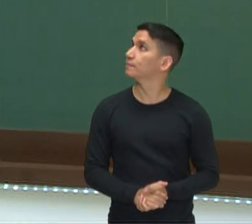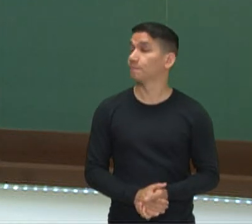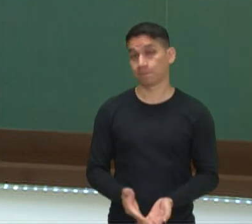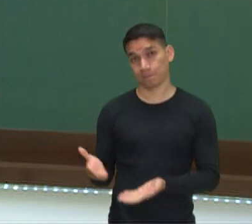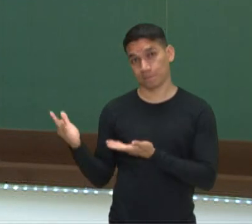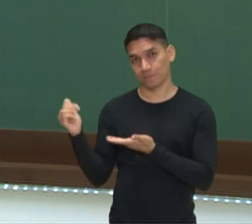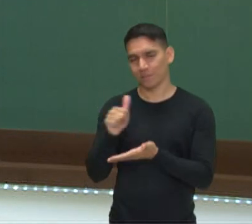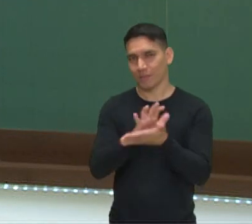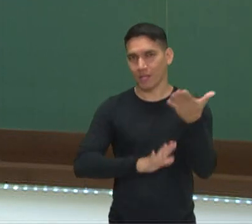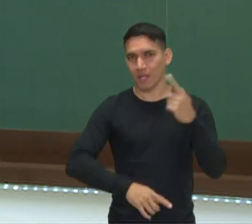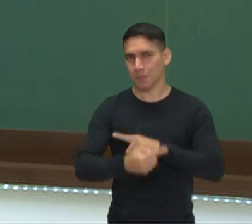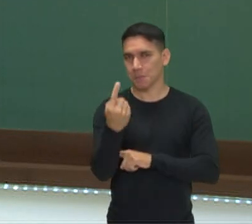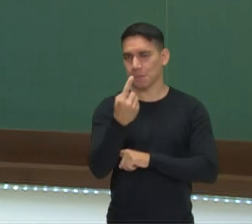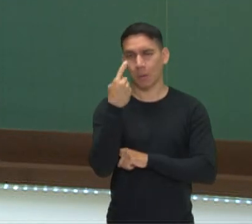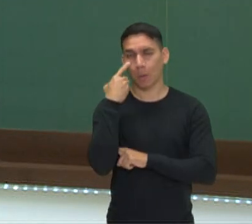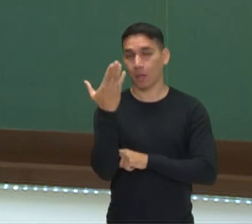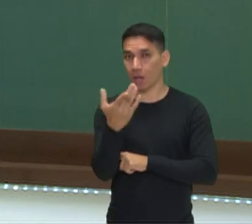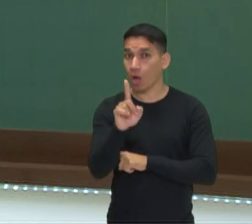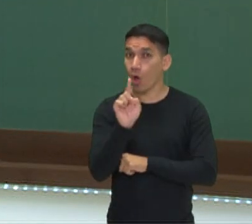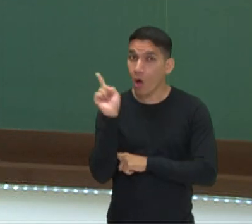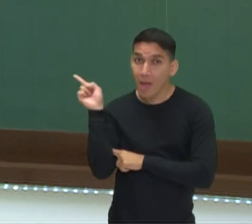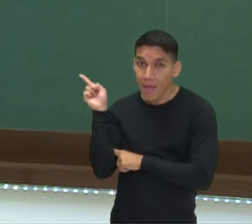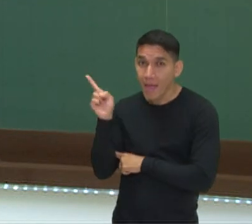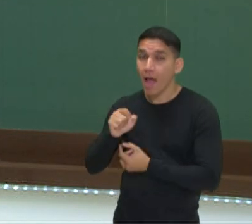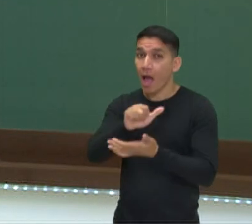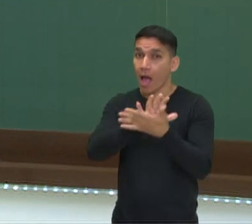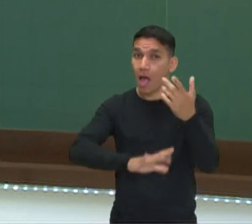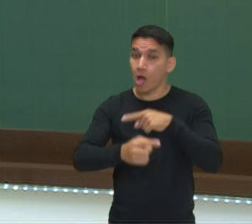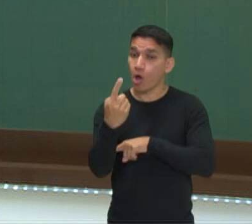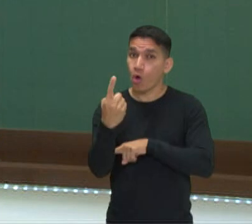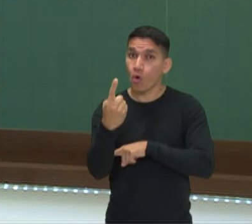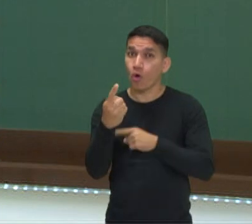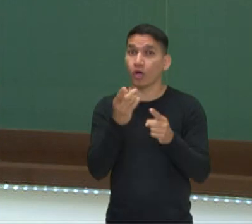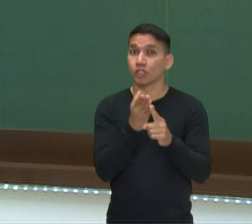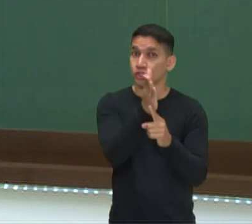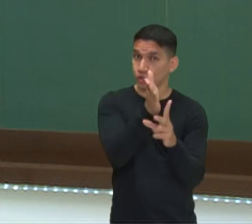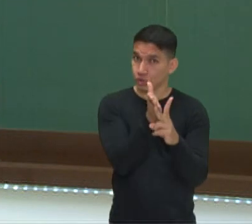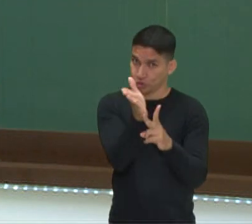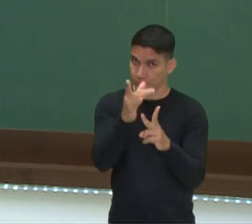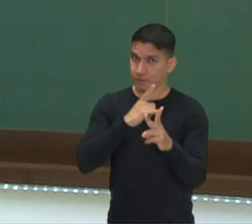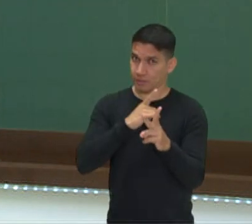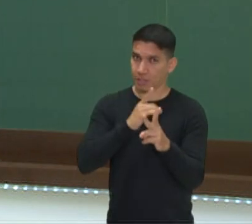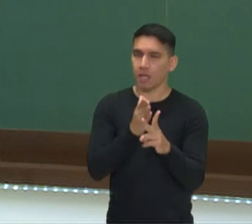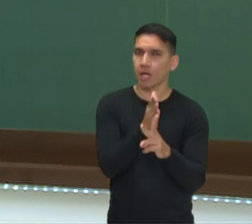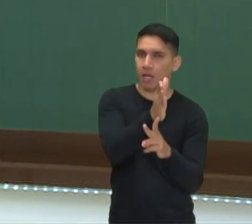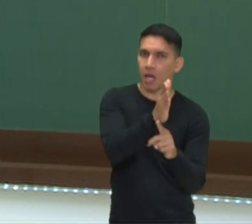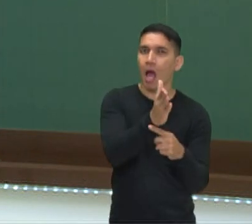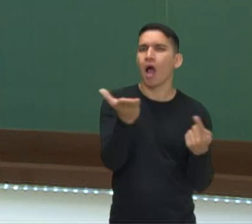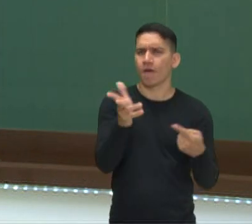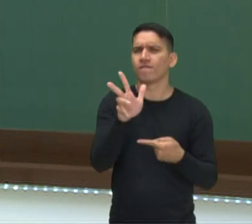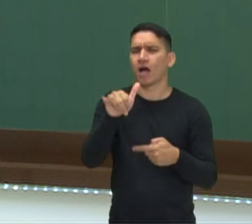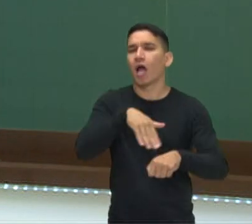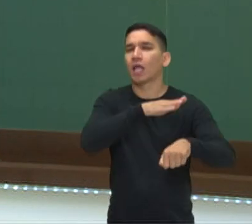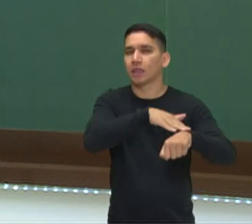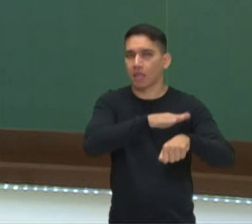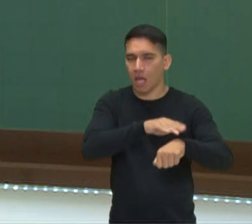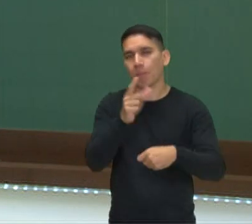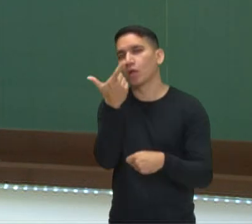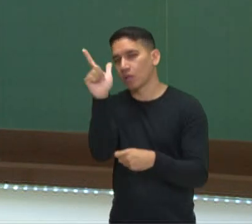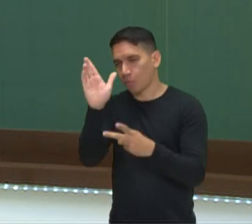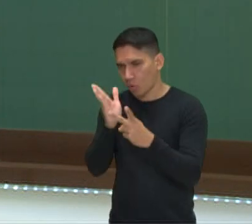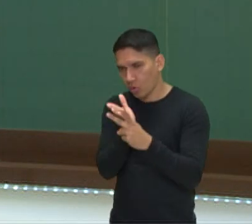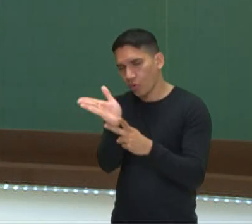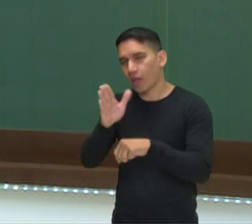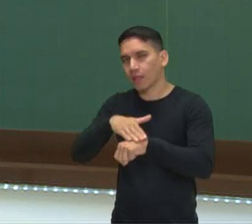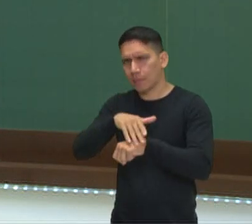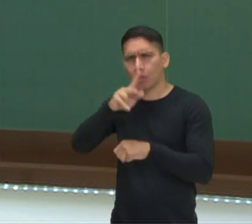Vamos fazer a atividade 1? Então, essa atividade está dividida em duas partes e eu vou deixar um tempinho cada uma das telas para que você possa fazer a